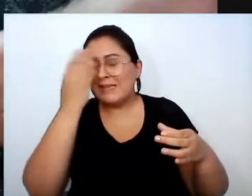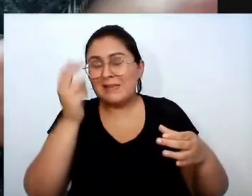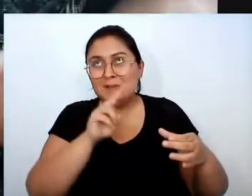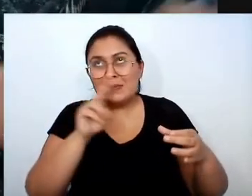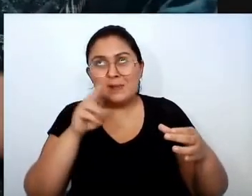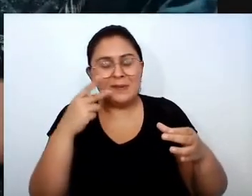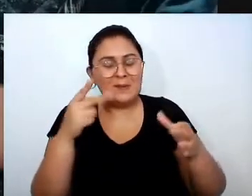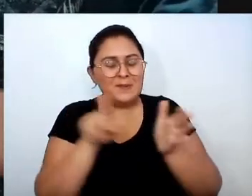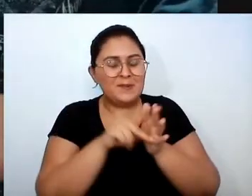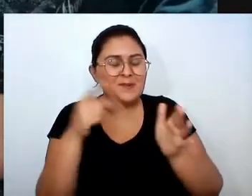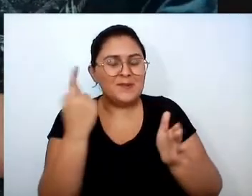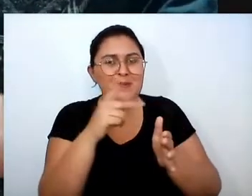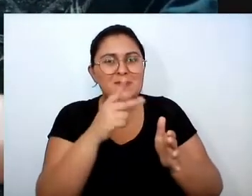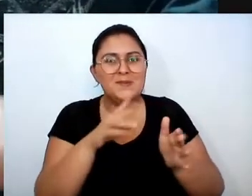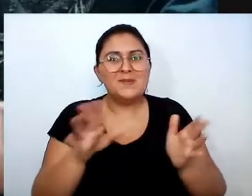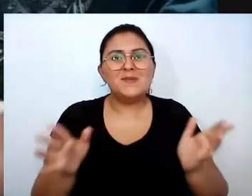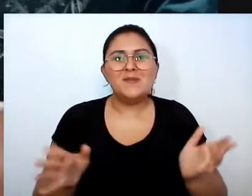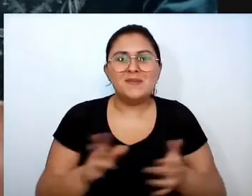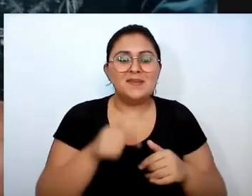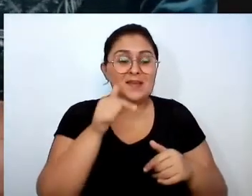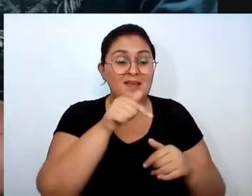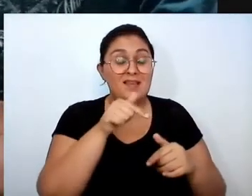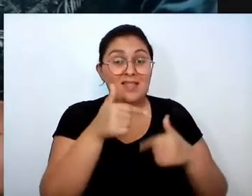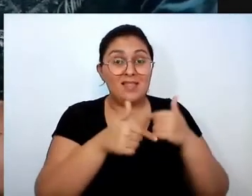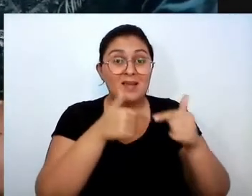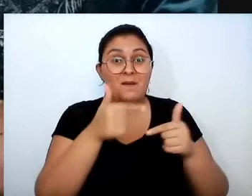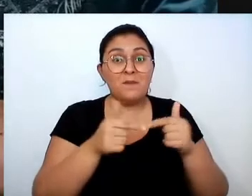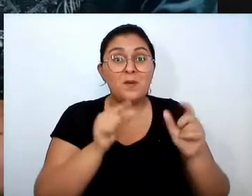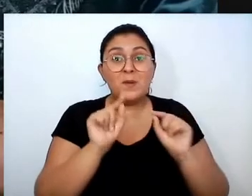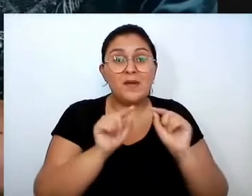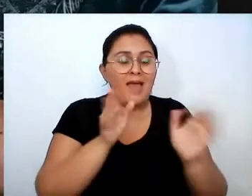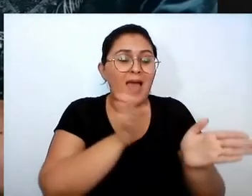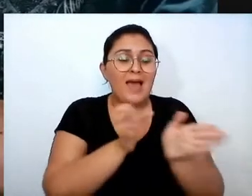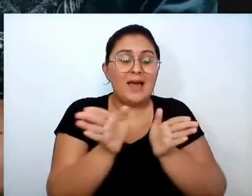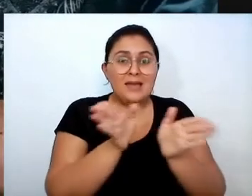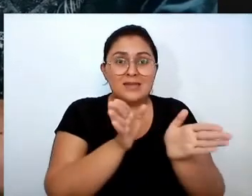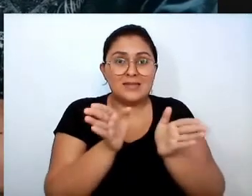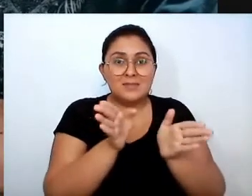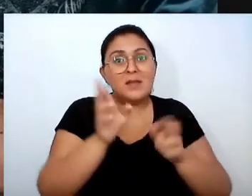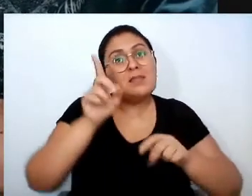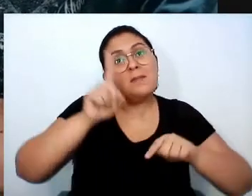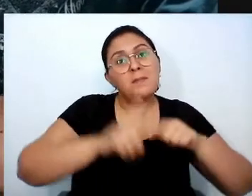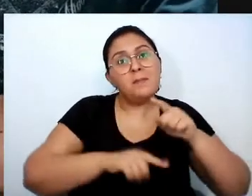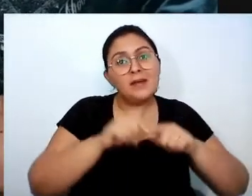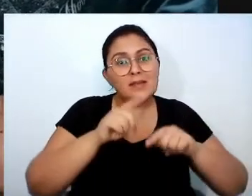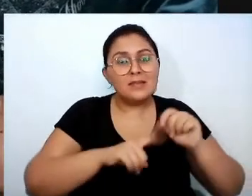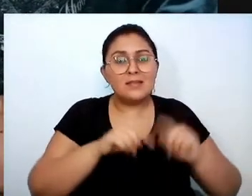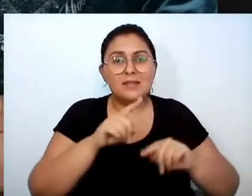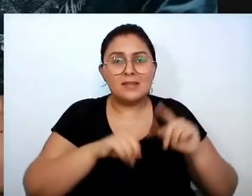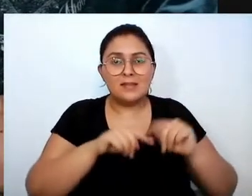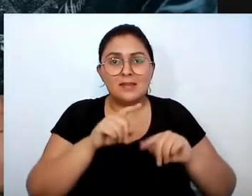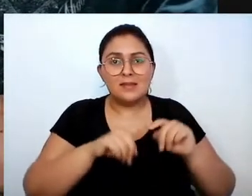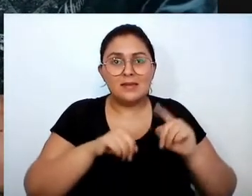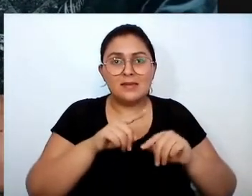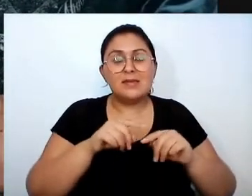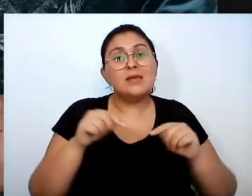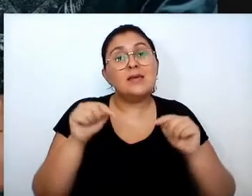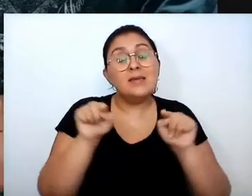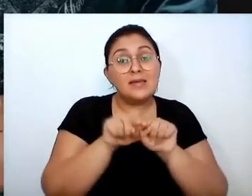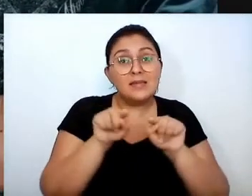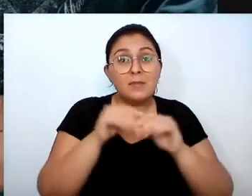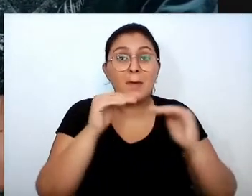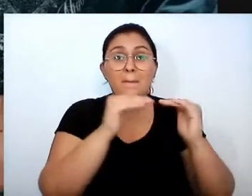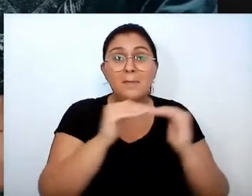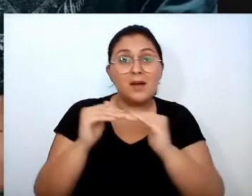eita, agora o nome fugiu, mas enfim, ela Grupo de trabalha trabalho. com acessibilidade, né, de materiais, né,